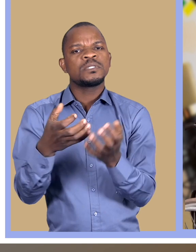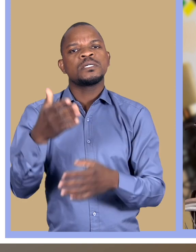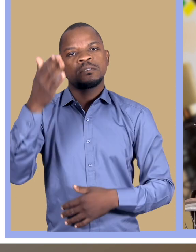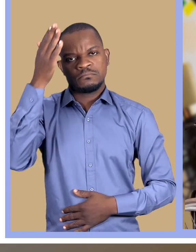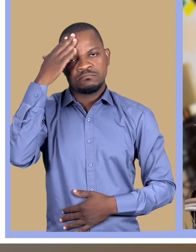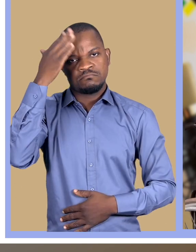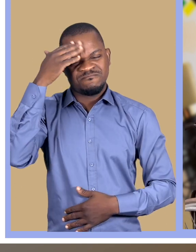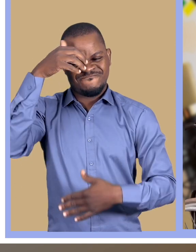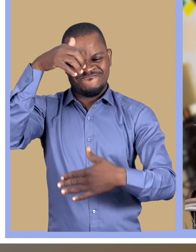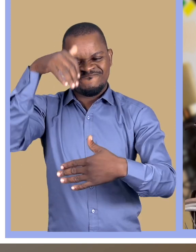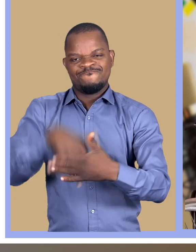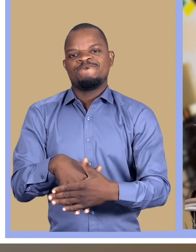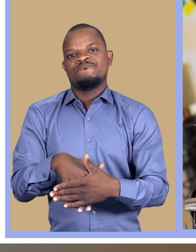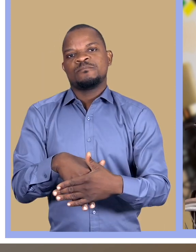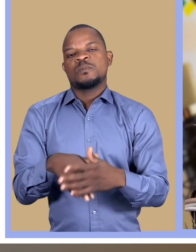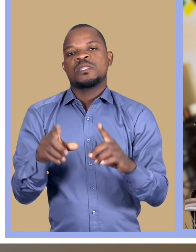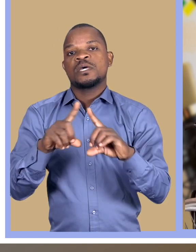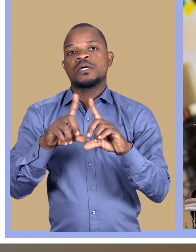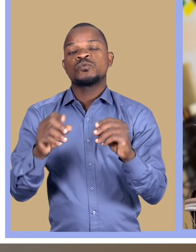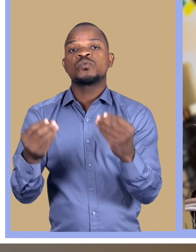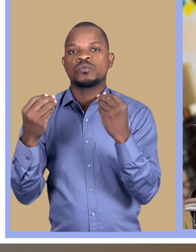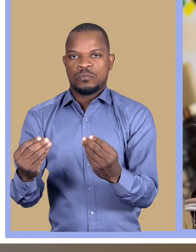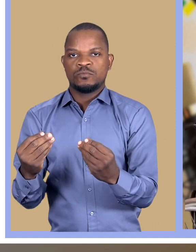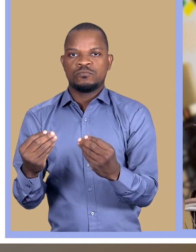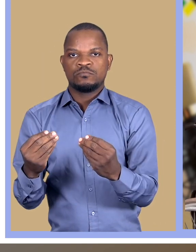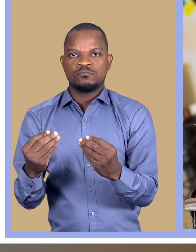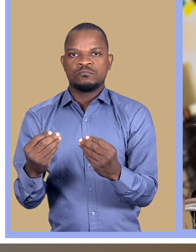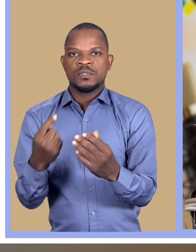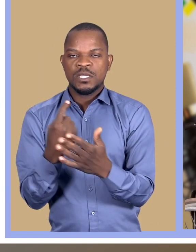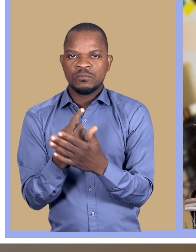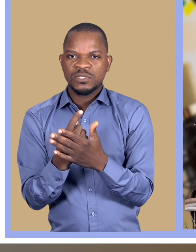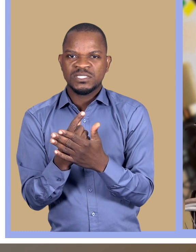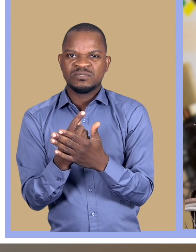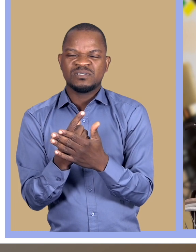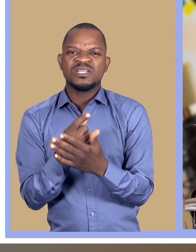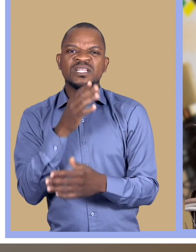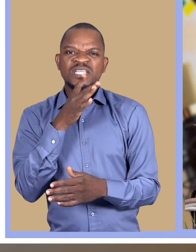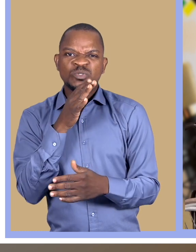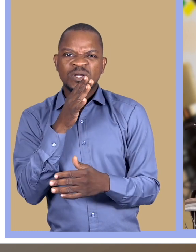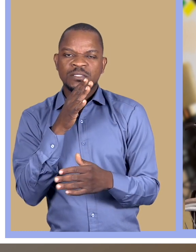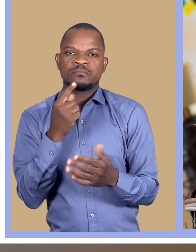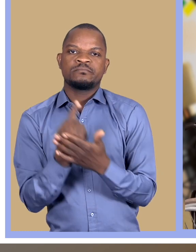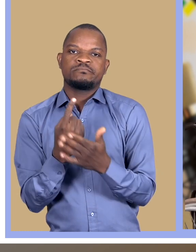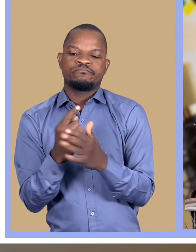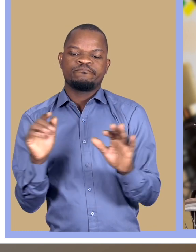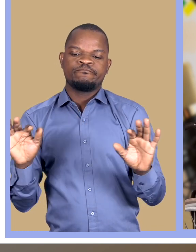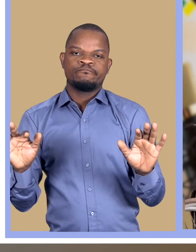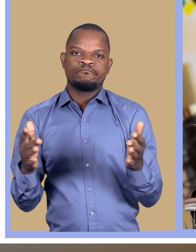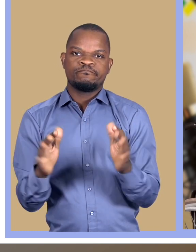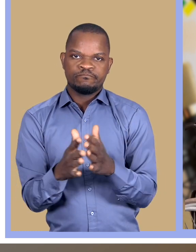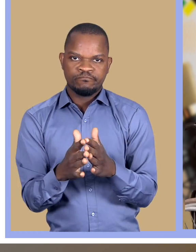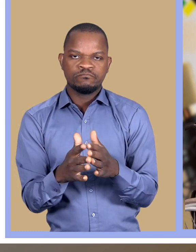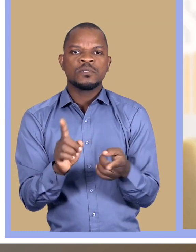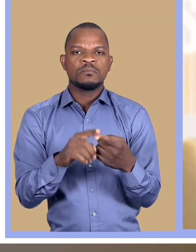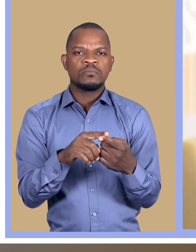tornem conscientes, se tornem pró-ambiente, comecem a reduzir a quantidade de lixo, comecem por exemplo, plantar